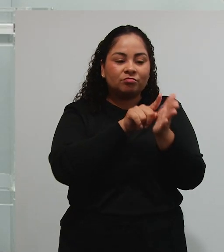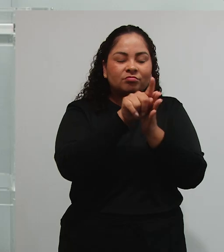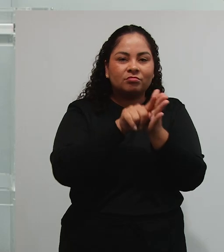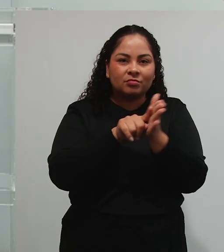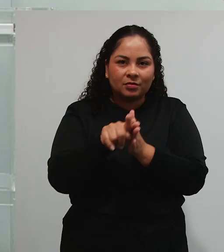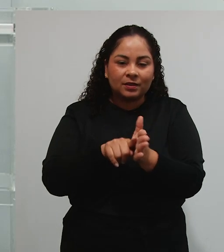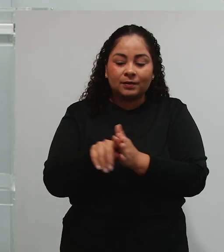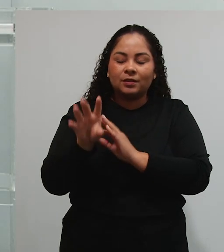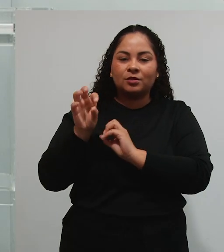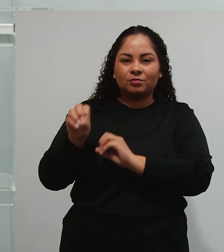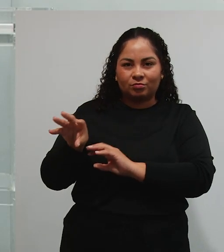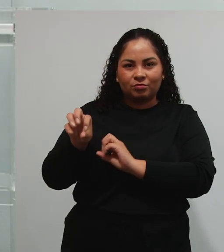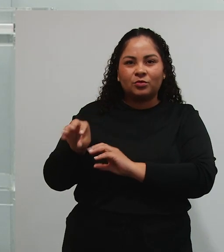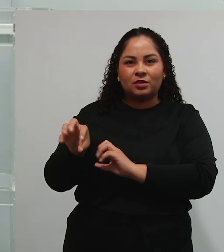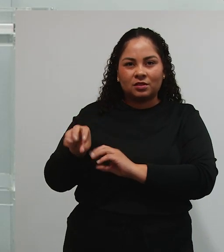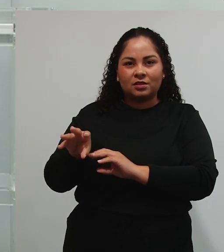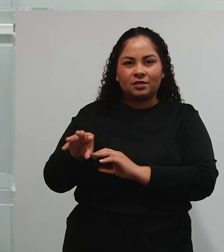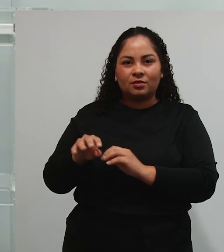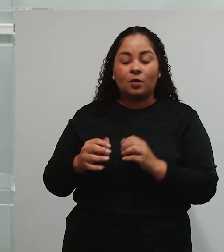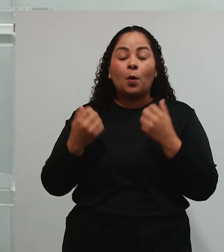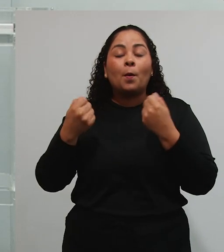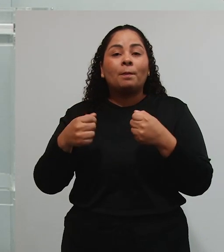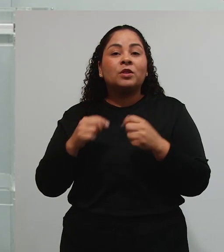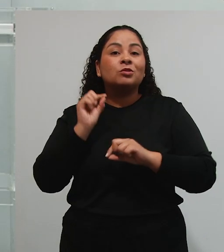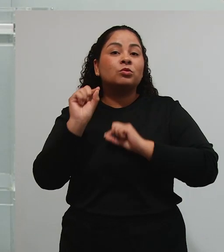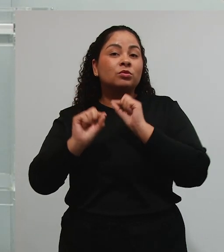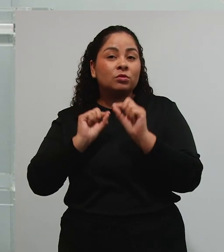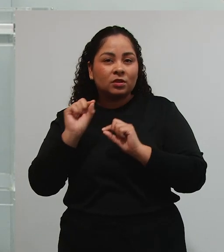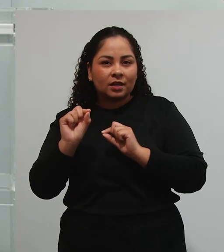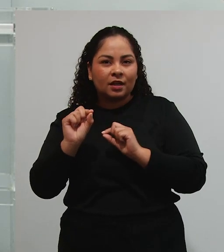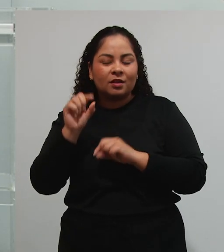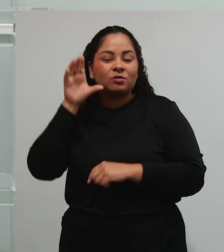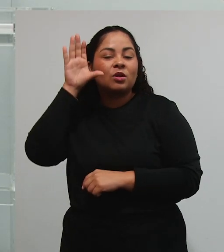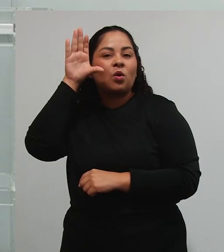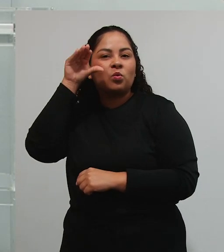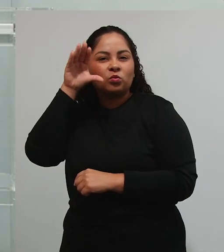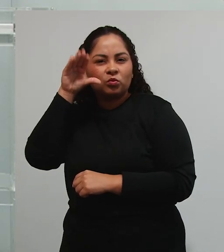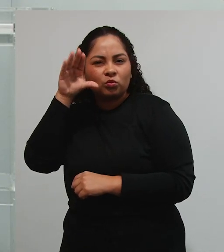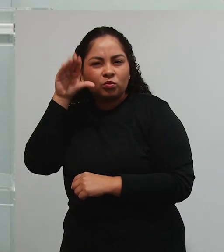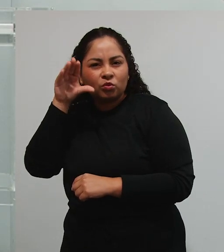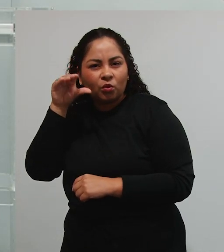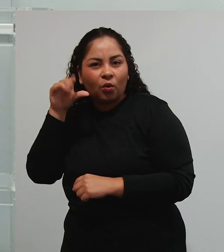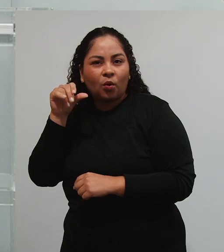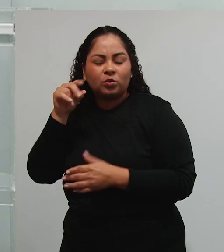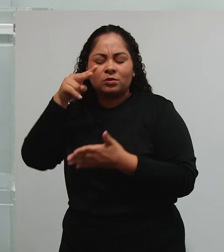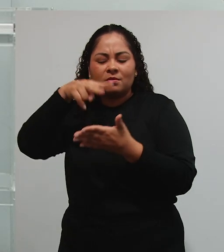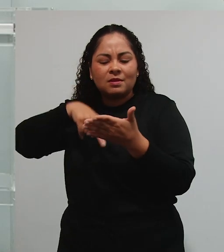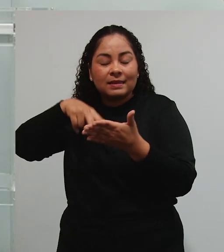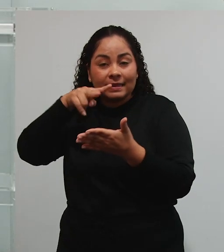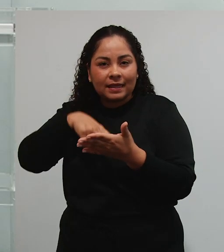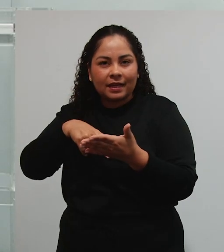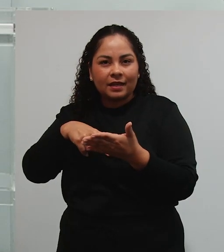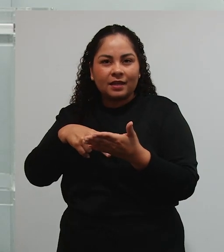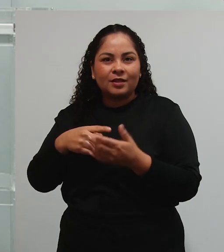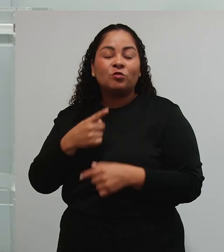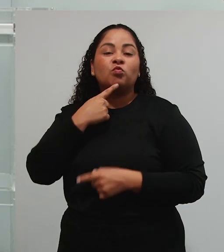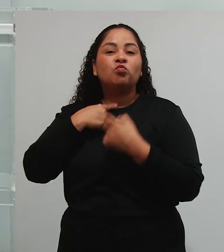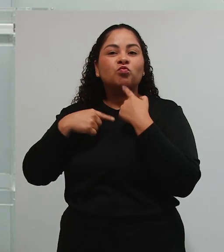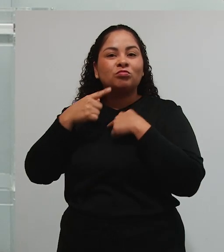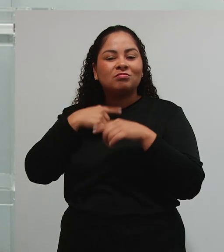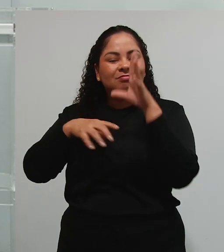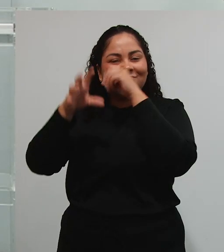como técnica de pesquisa educacional. Então, curiose-se, vá à fonte, questione, procure e